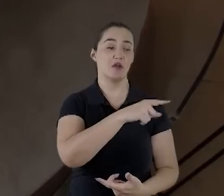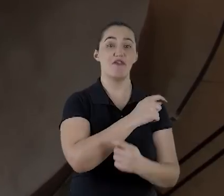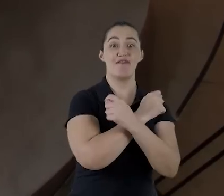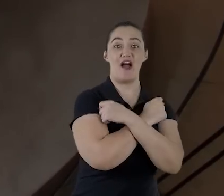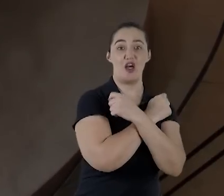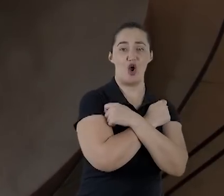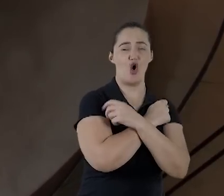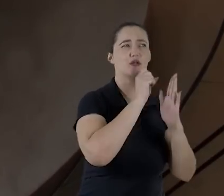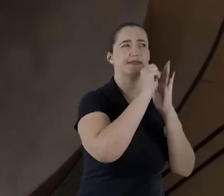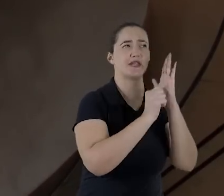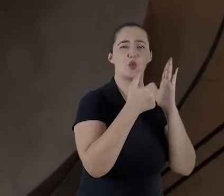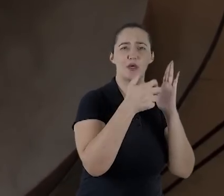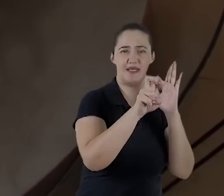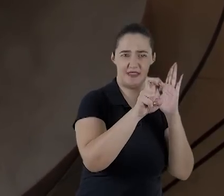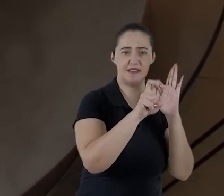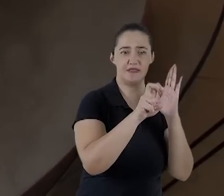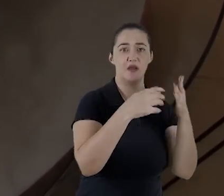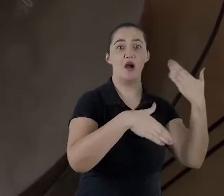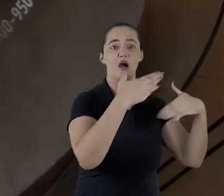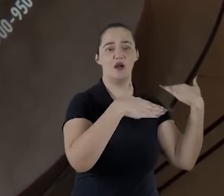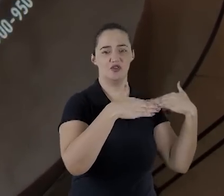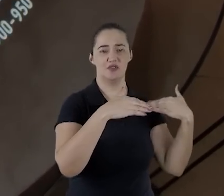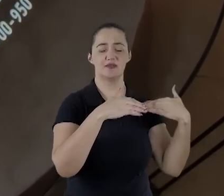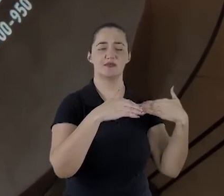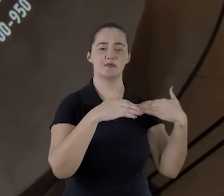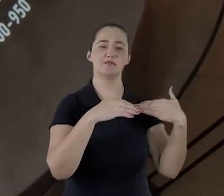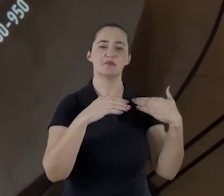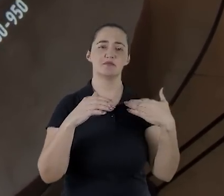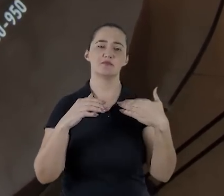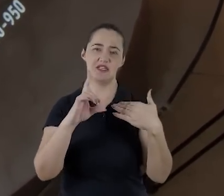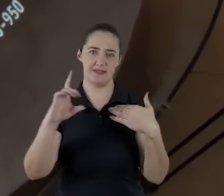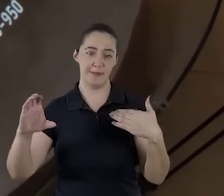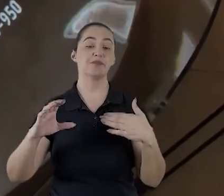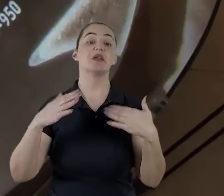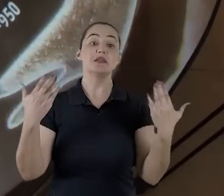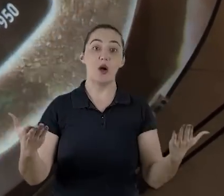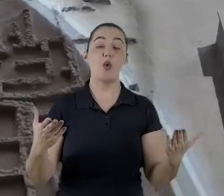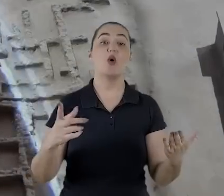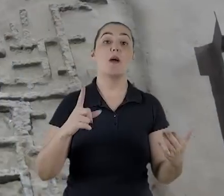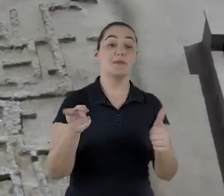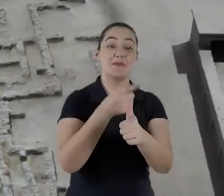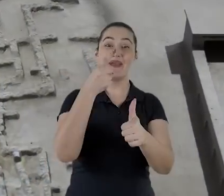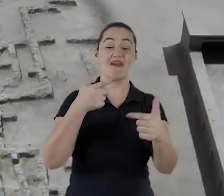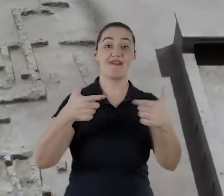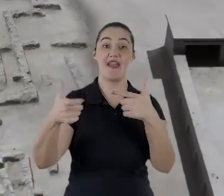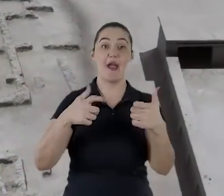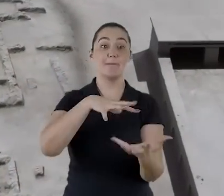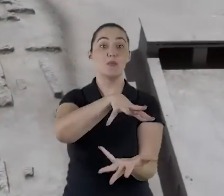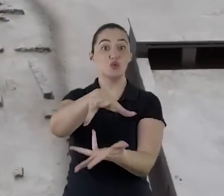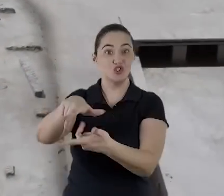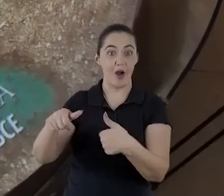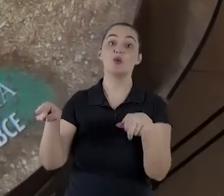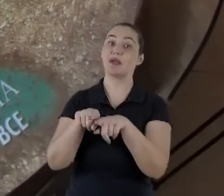faraó Tutmose no século XV, antes da era cristã, mas também na modernidade, a Primeira Guerra Mundial, o